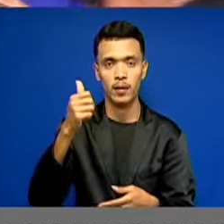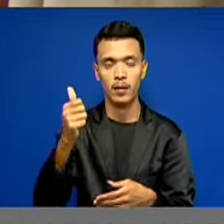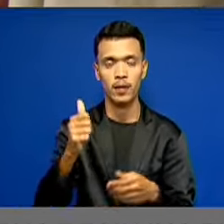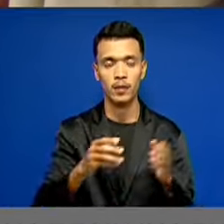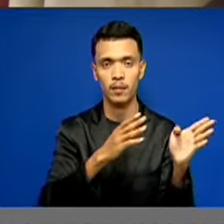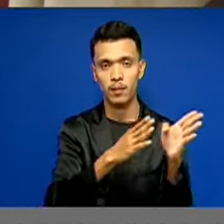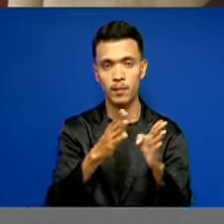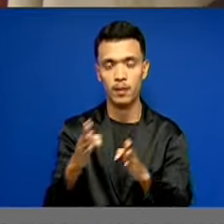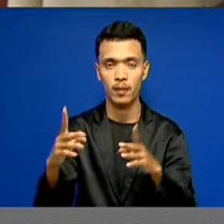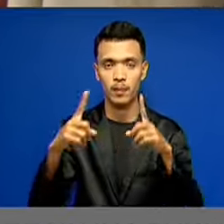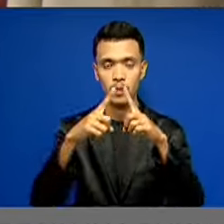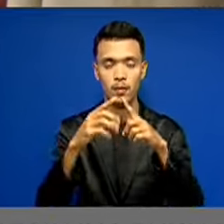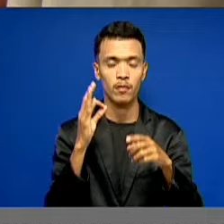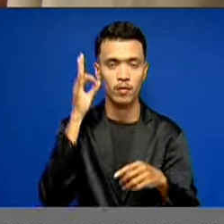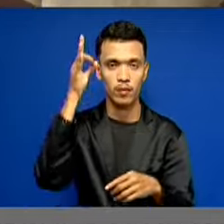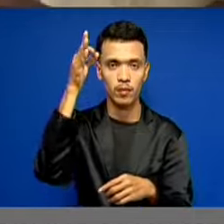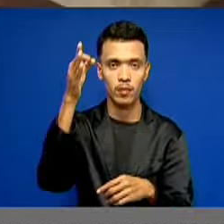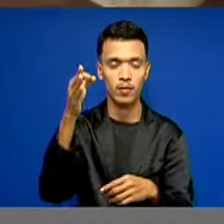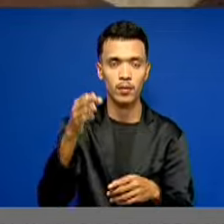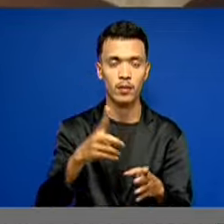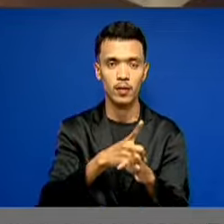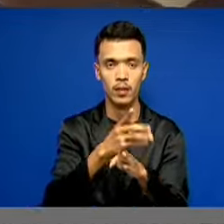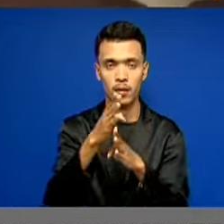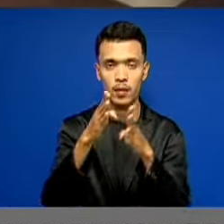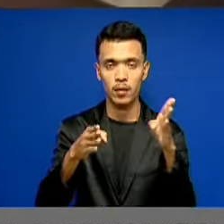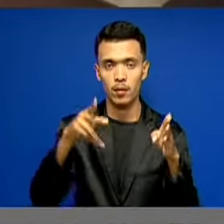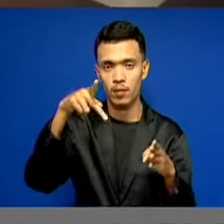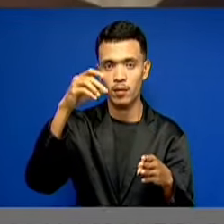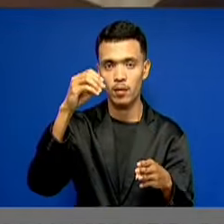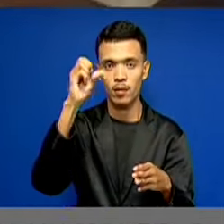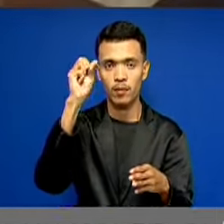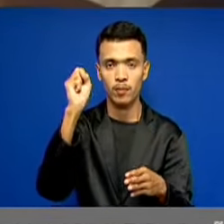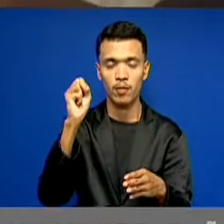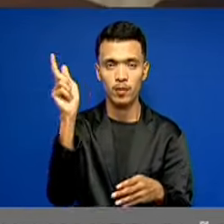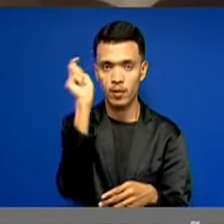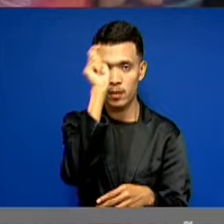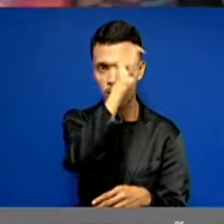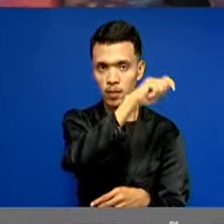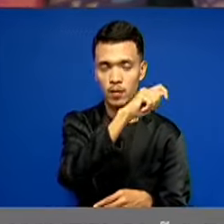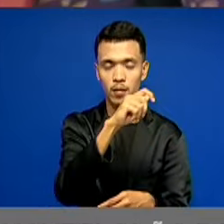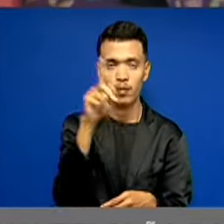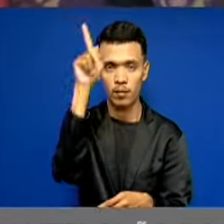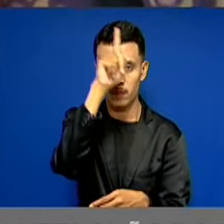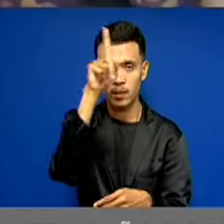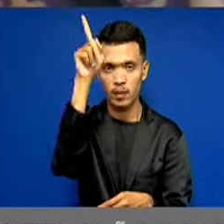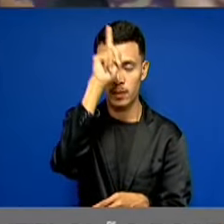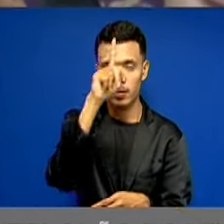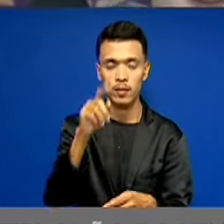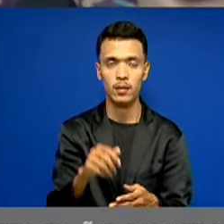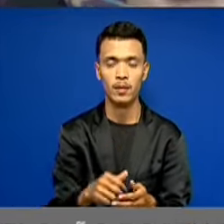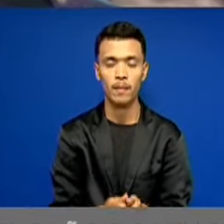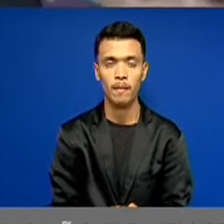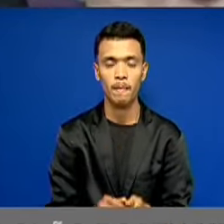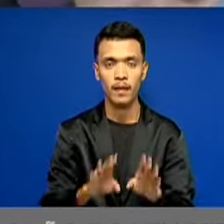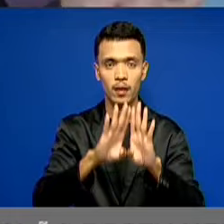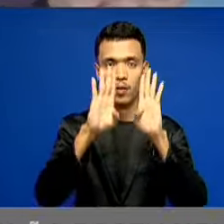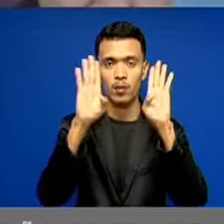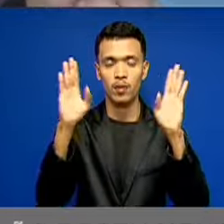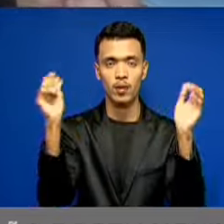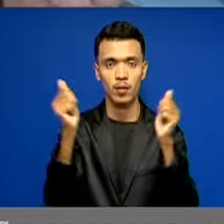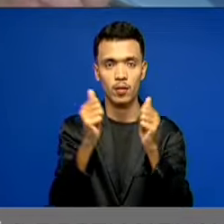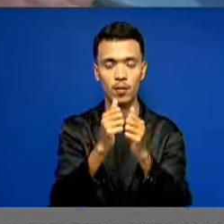nian vice-reitor ba assunto pós-graduação no pesquisa Afonso de Almeida curso pós-graduação né lo que o